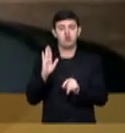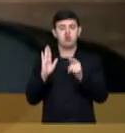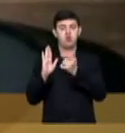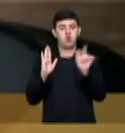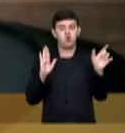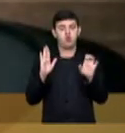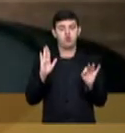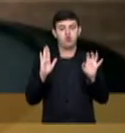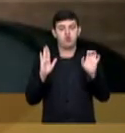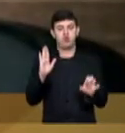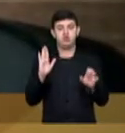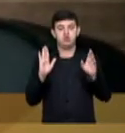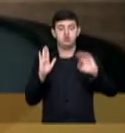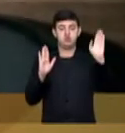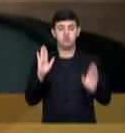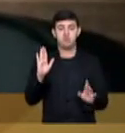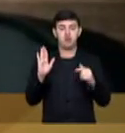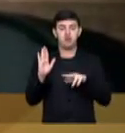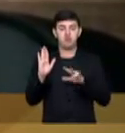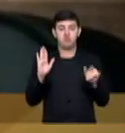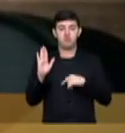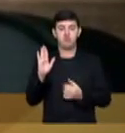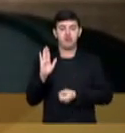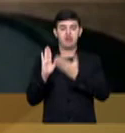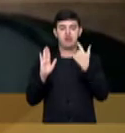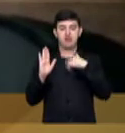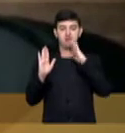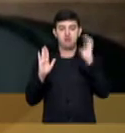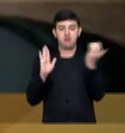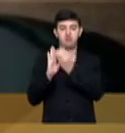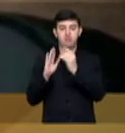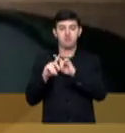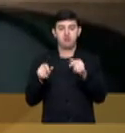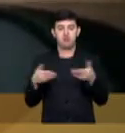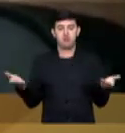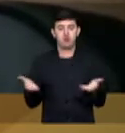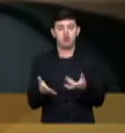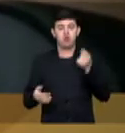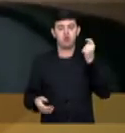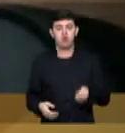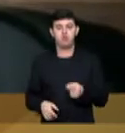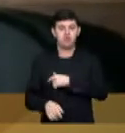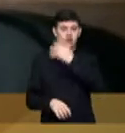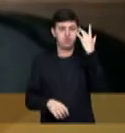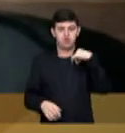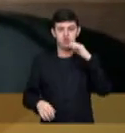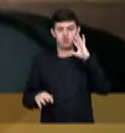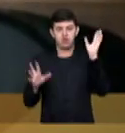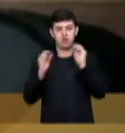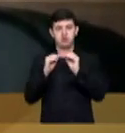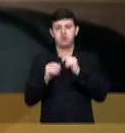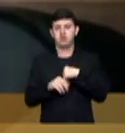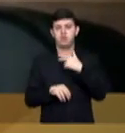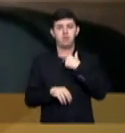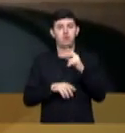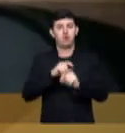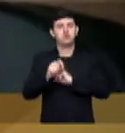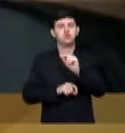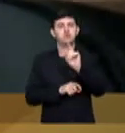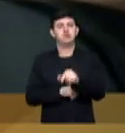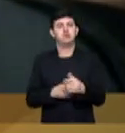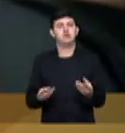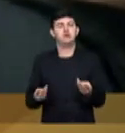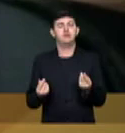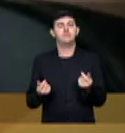entes da federação. Ela exige que o intérprete não tolha a alçada que detém